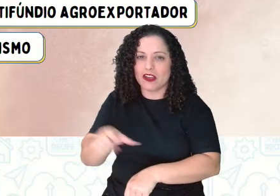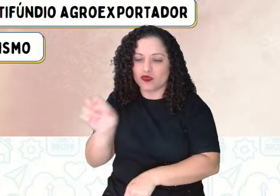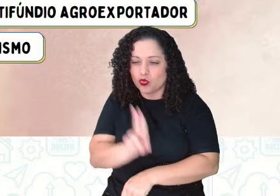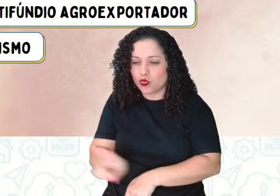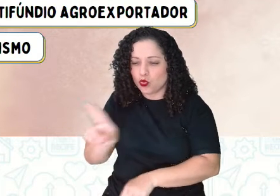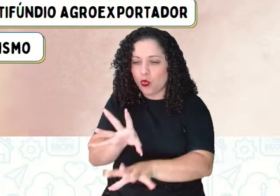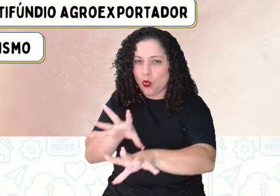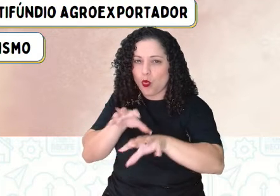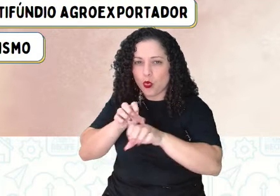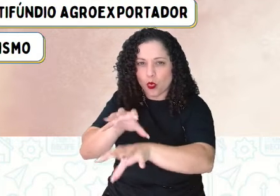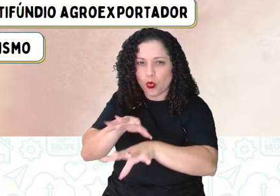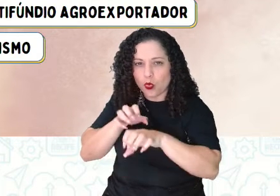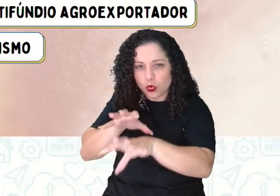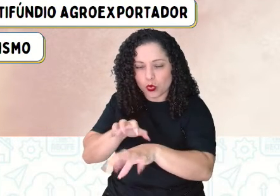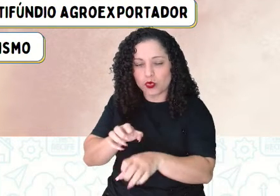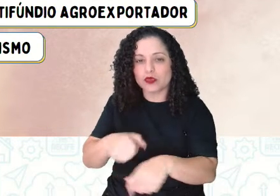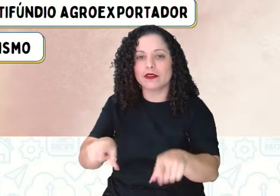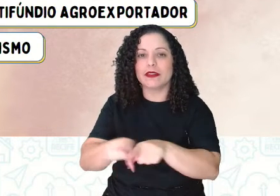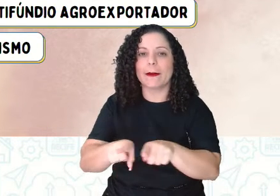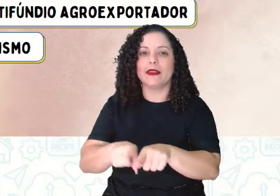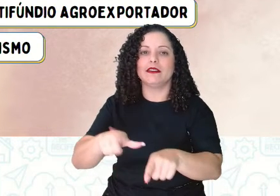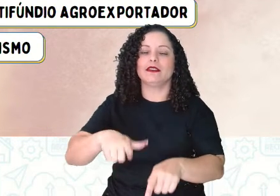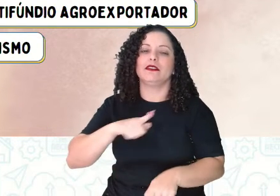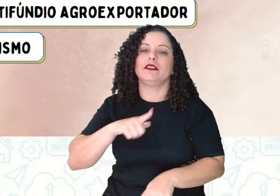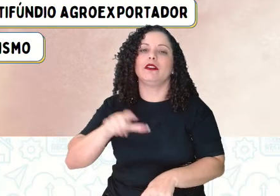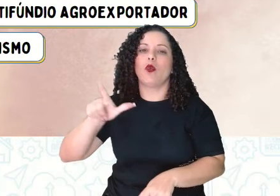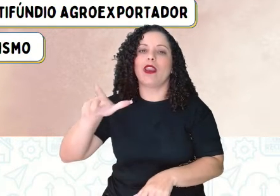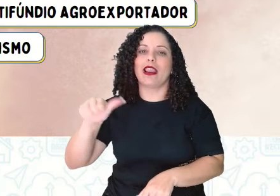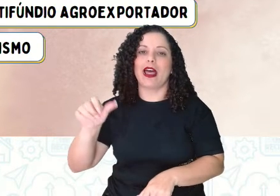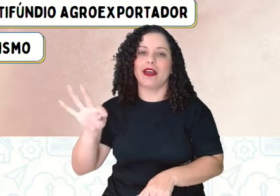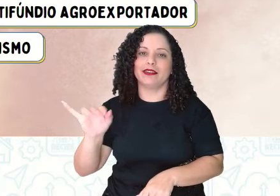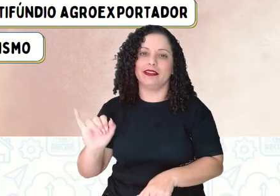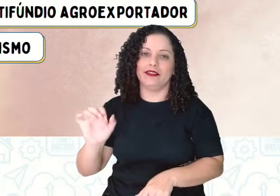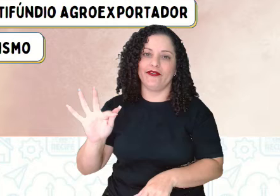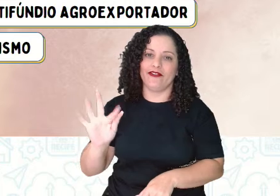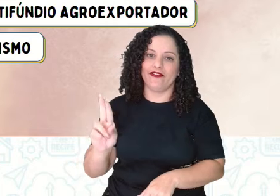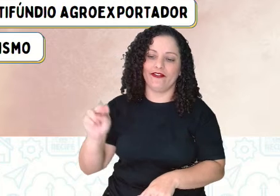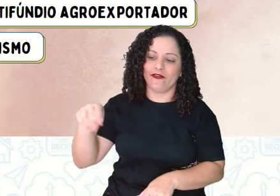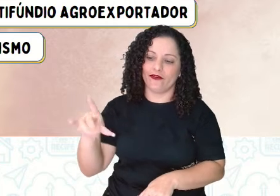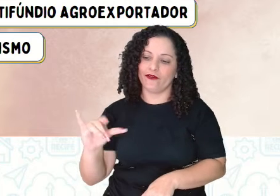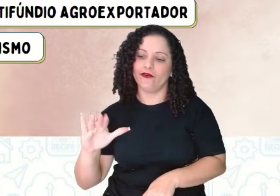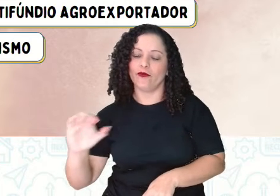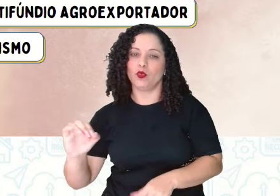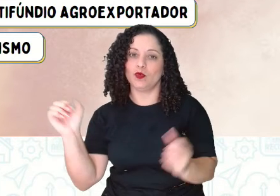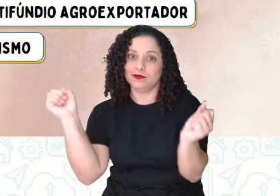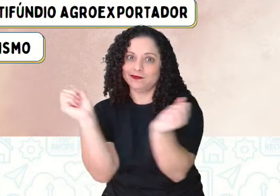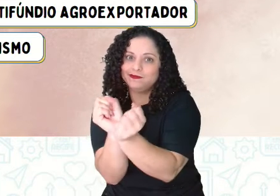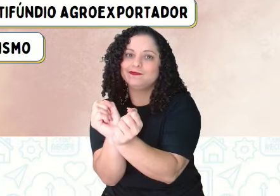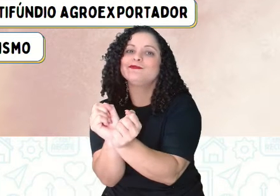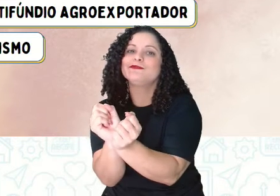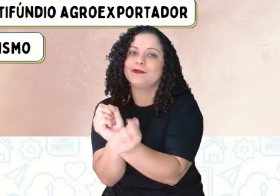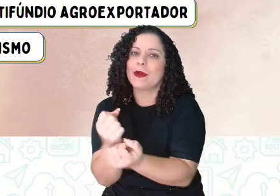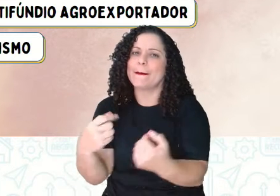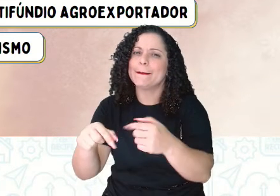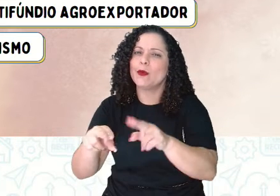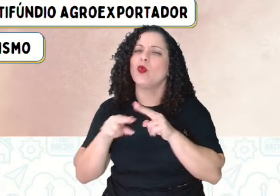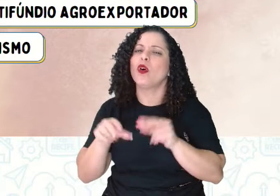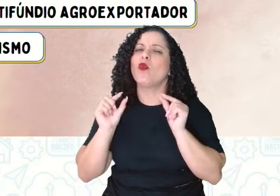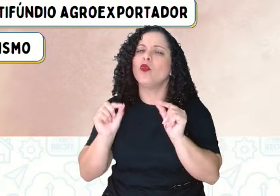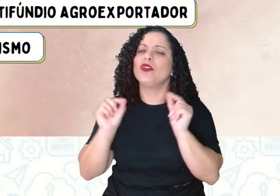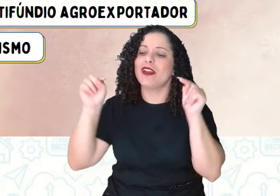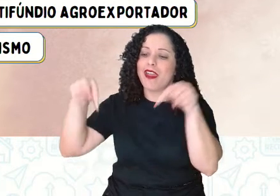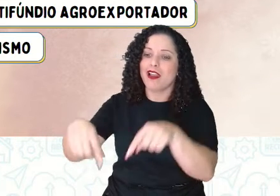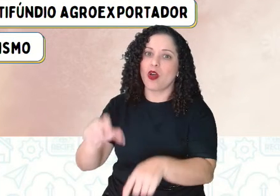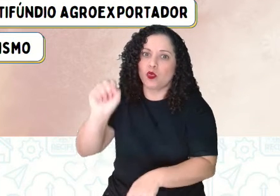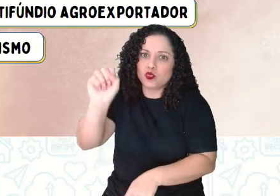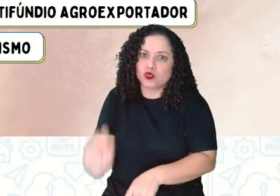certo? O latifúndio, o agroexportador e escravismo. E por que, né, as colônias do sul tinham essa